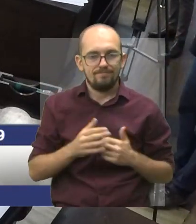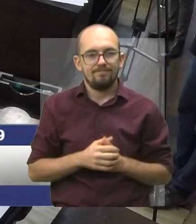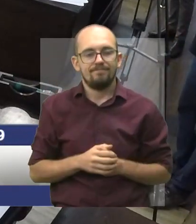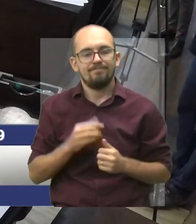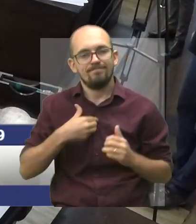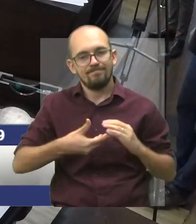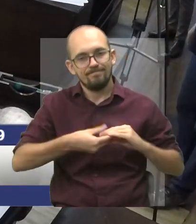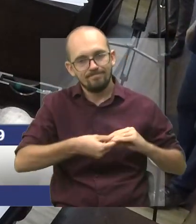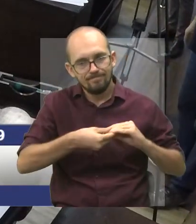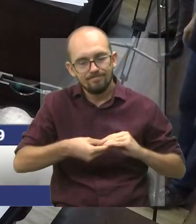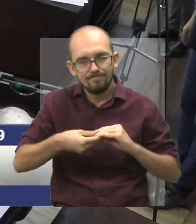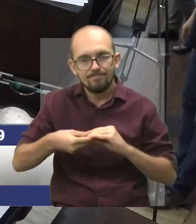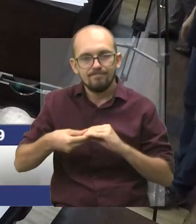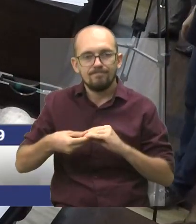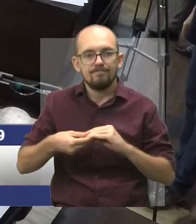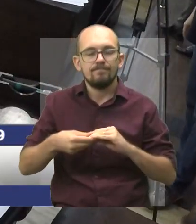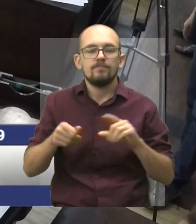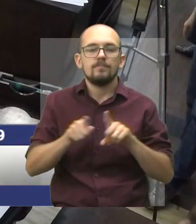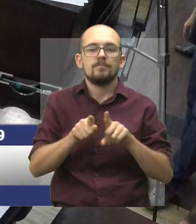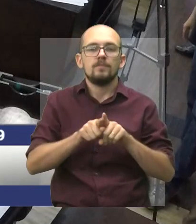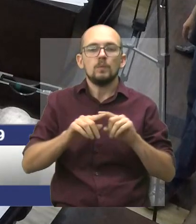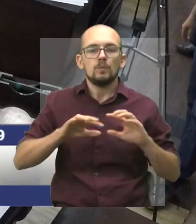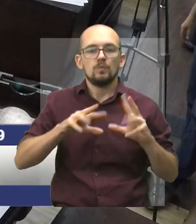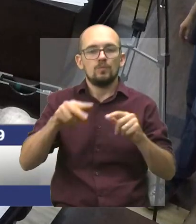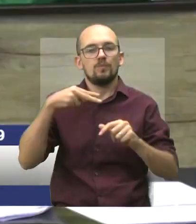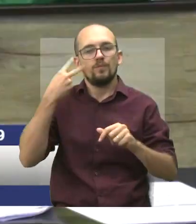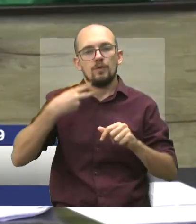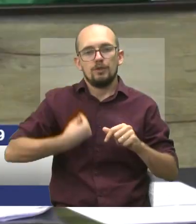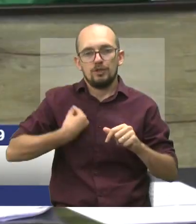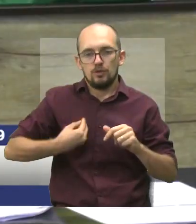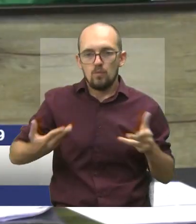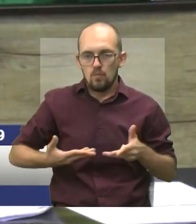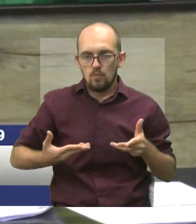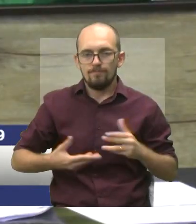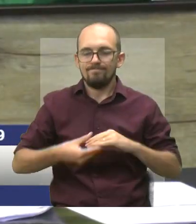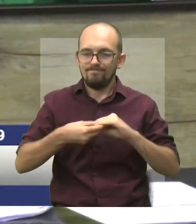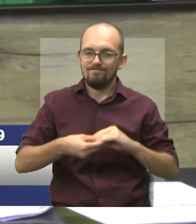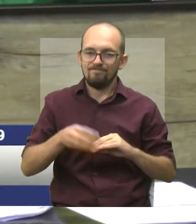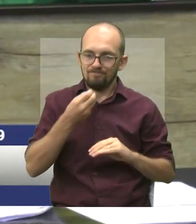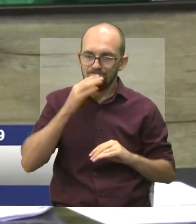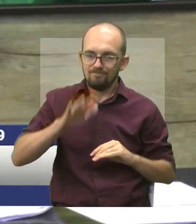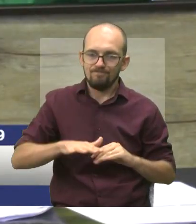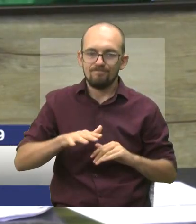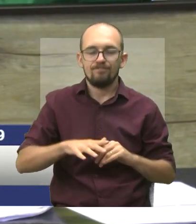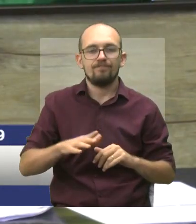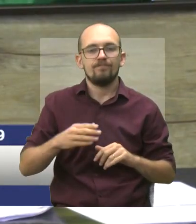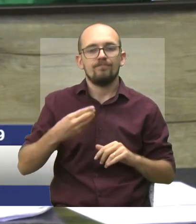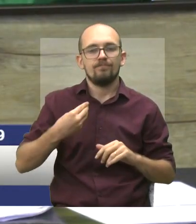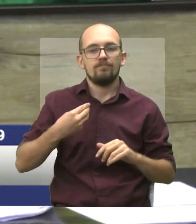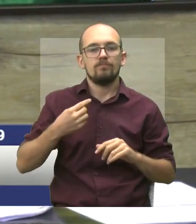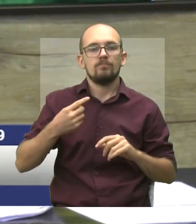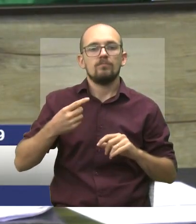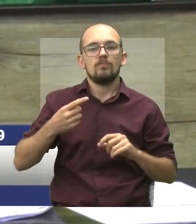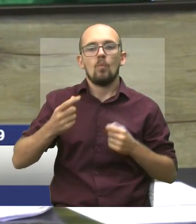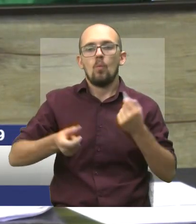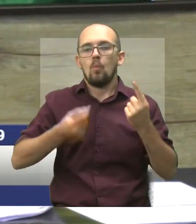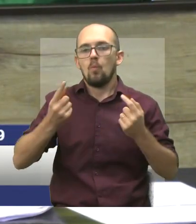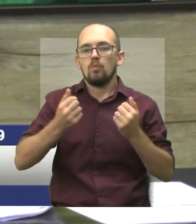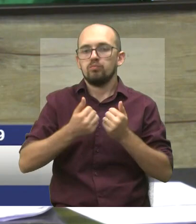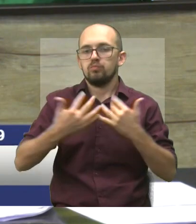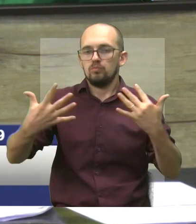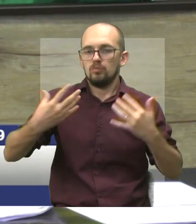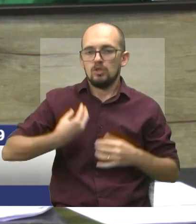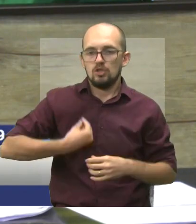Cumprimento você e estendo a todos os vereadores presentes, senhores presentes aqui na